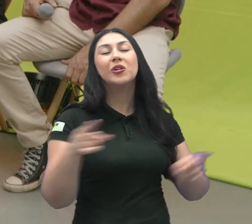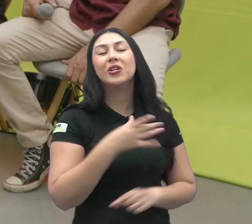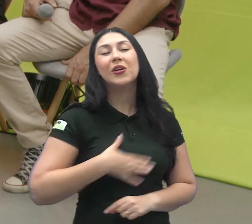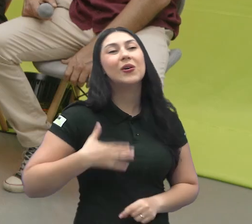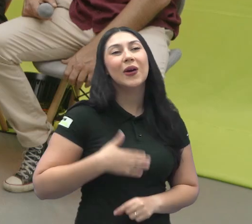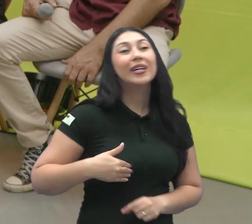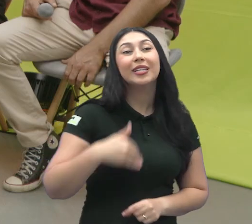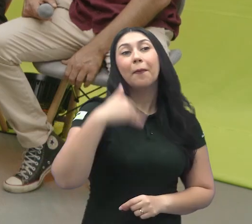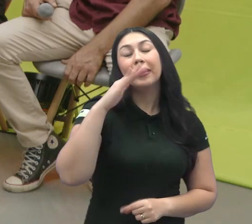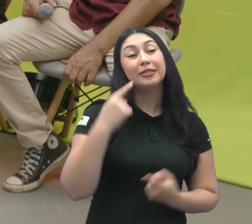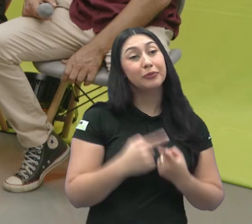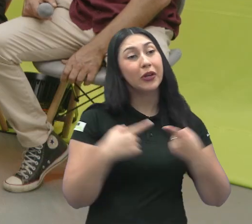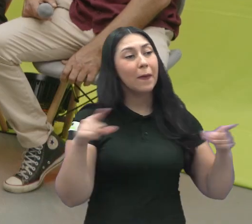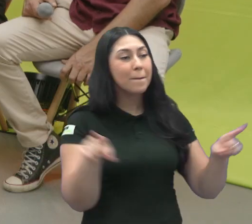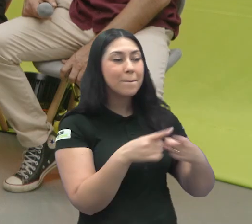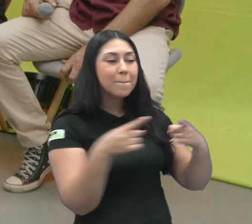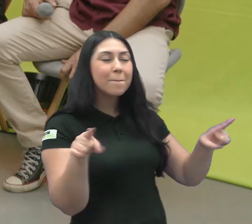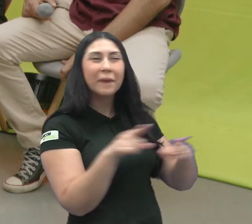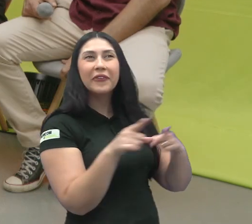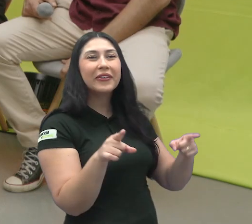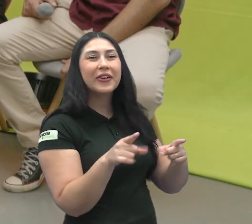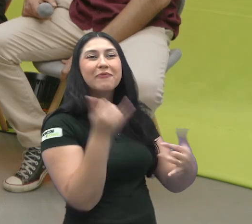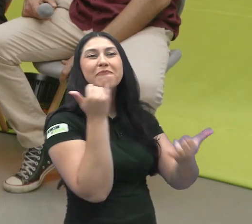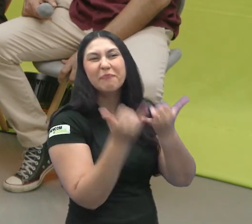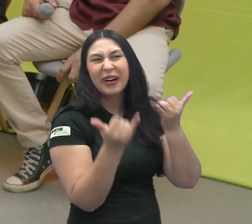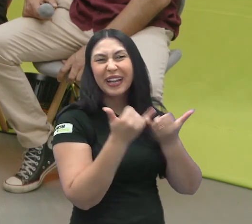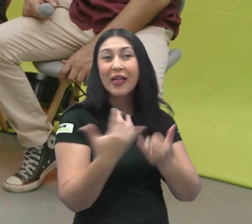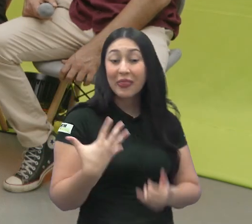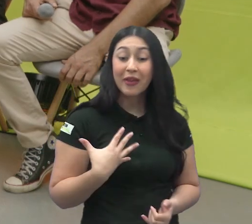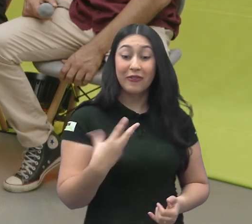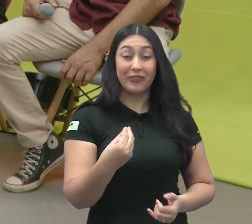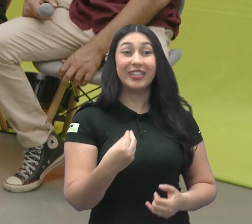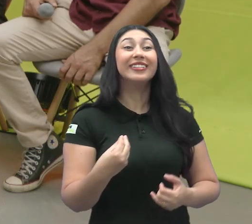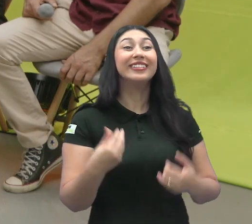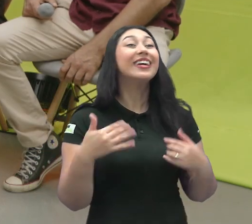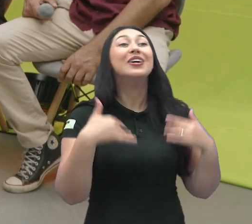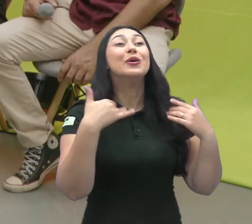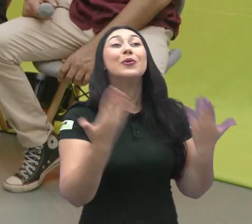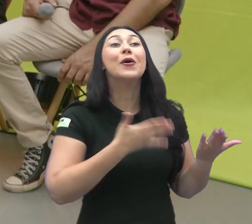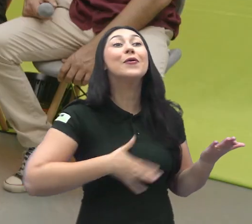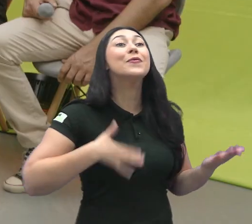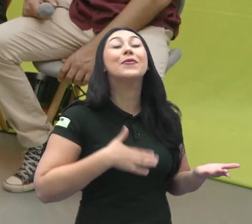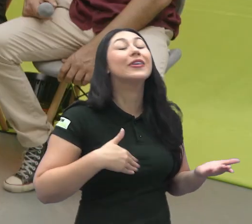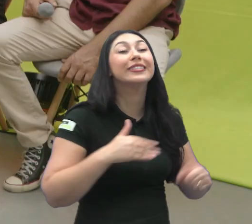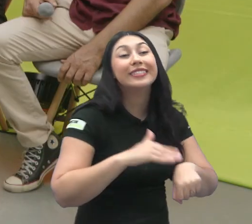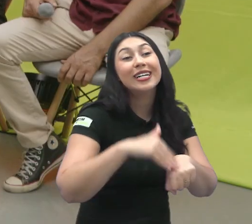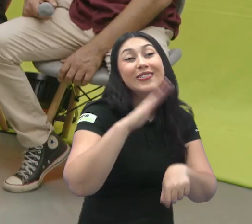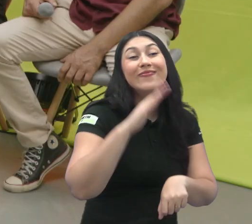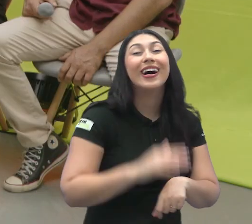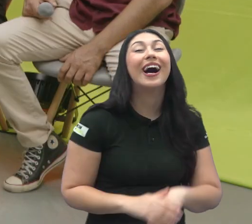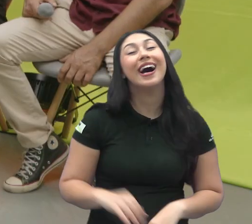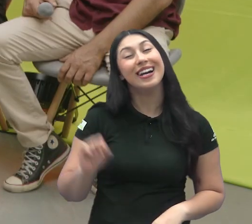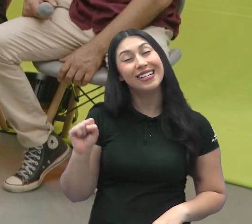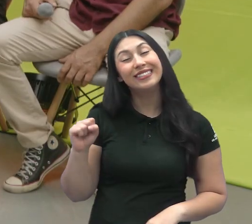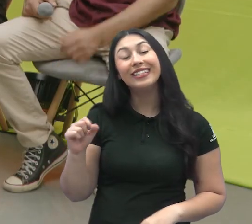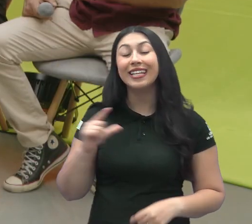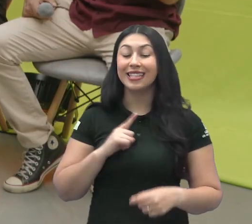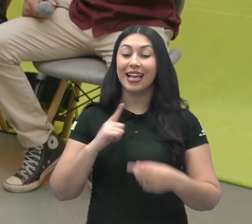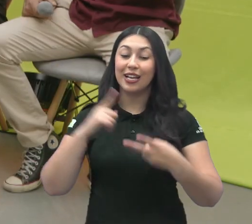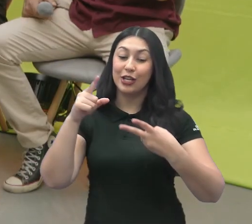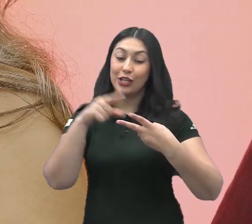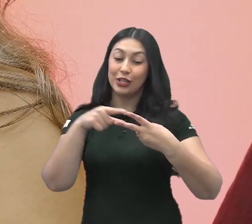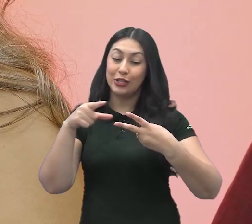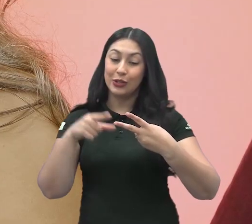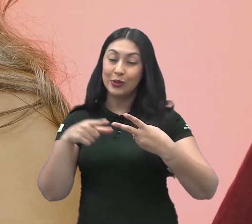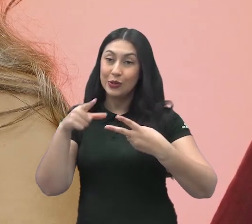Porque, assim, falar de música de álbum pro cantor é a mesma coisa que falar de filho, né? Qual que é o seu filho favorito? Mas você tem uma música que você... Tem duas